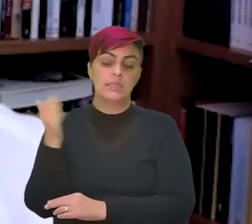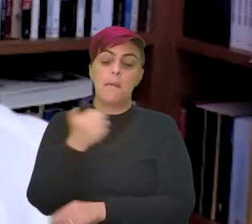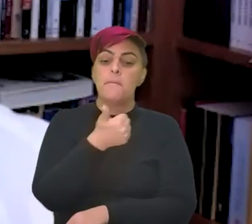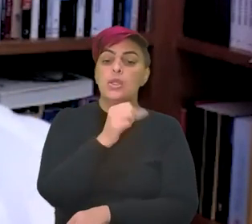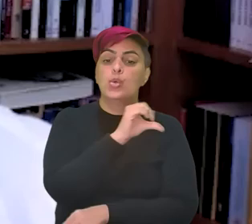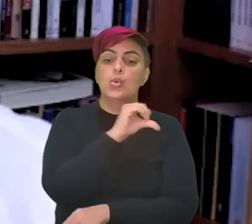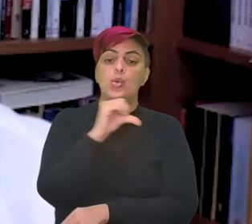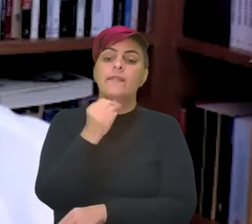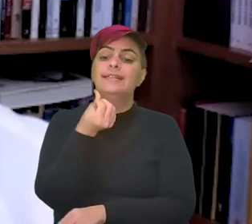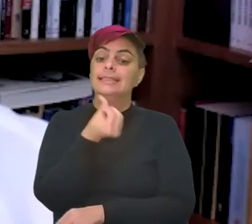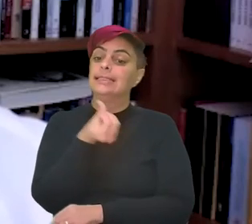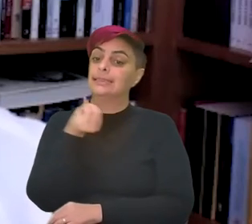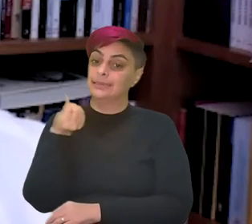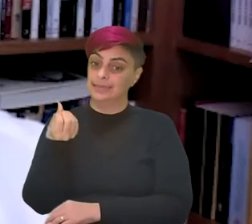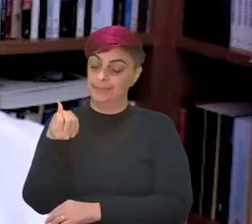Isso em